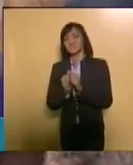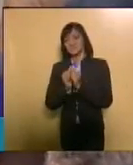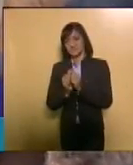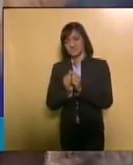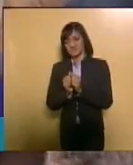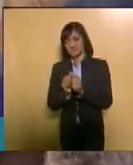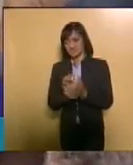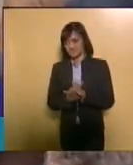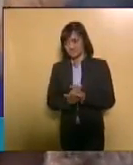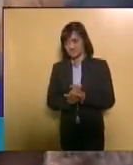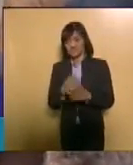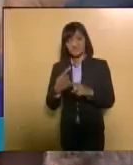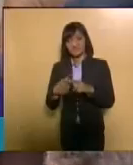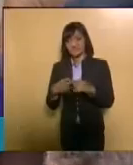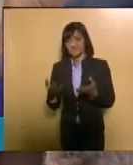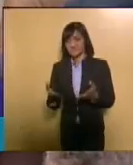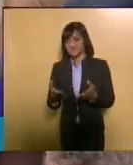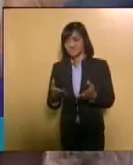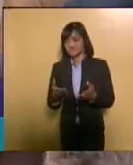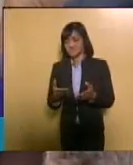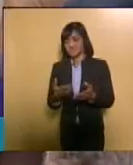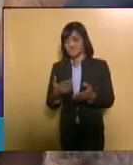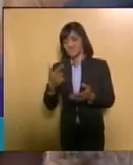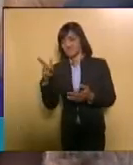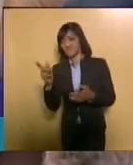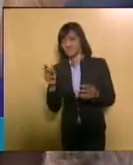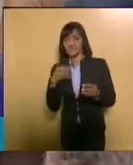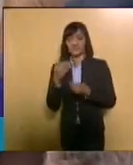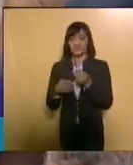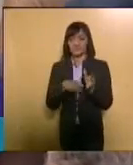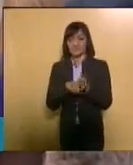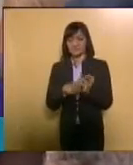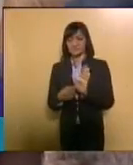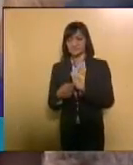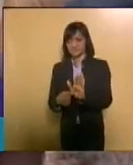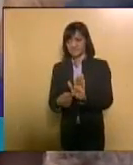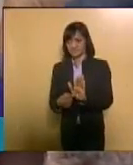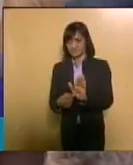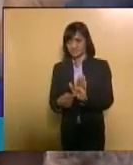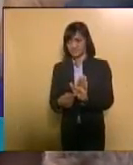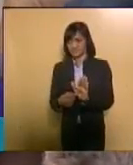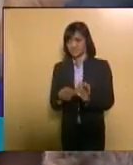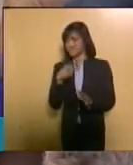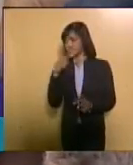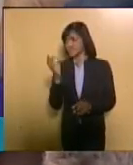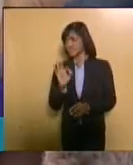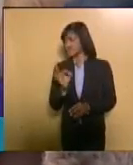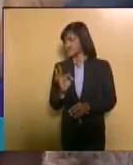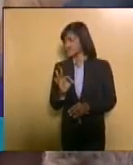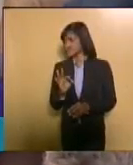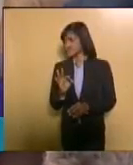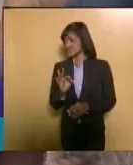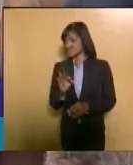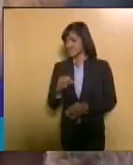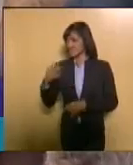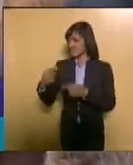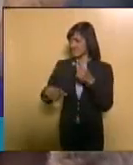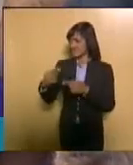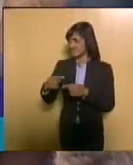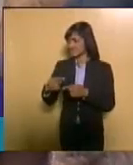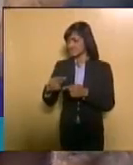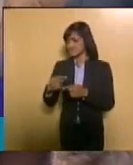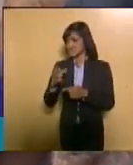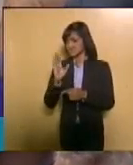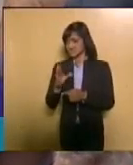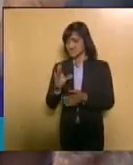Nesse sentido porque não consigo ver outra possibilidade a pesquisa aponta para isso que não seja como caso de de políticas e de diálogo e